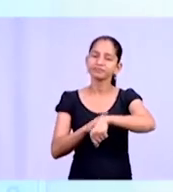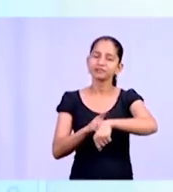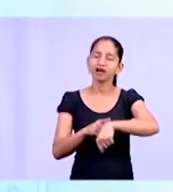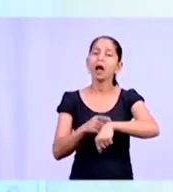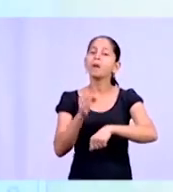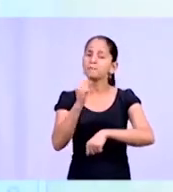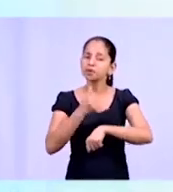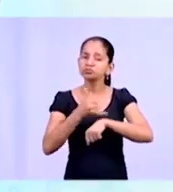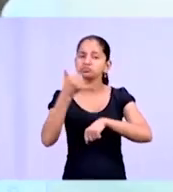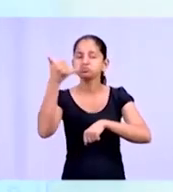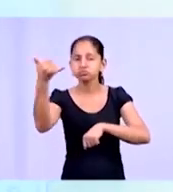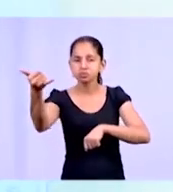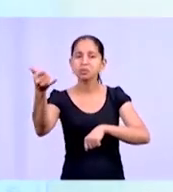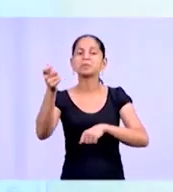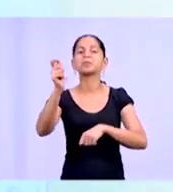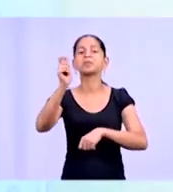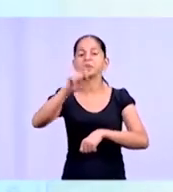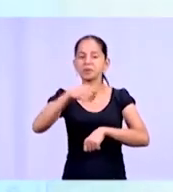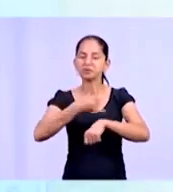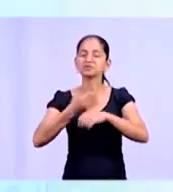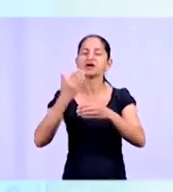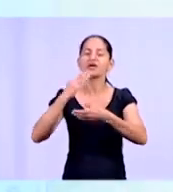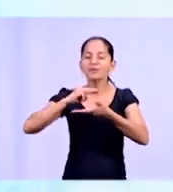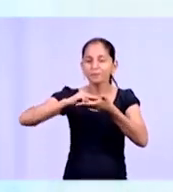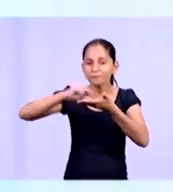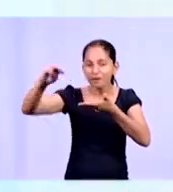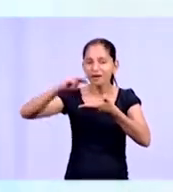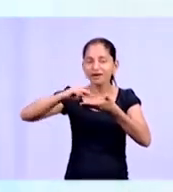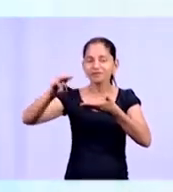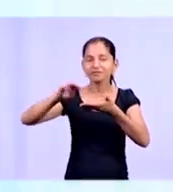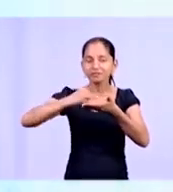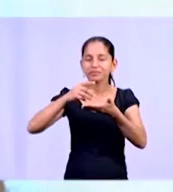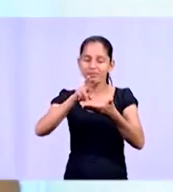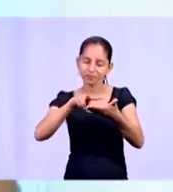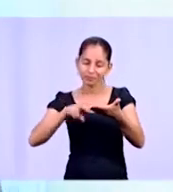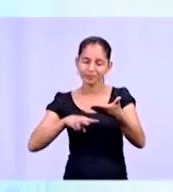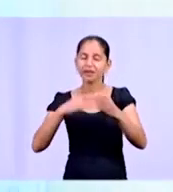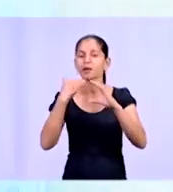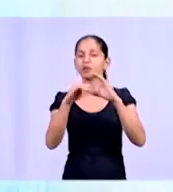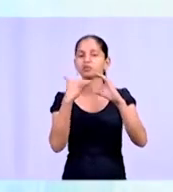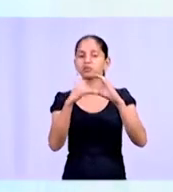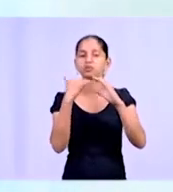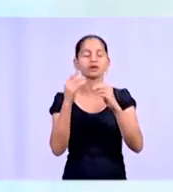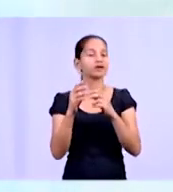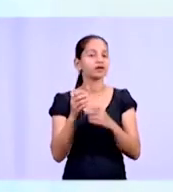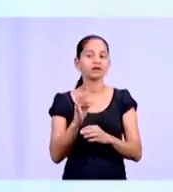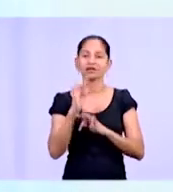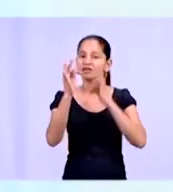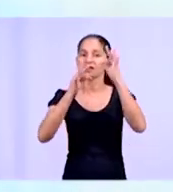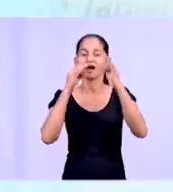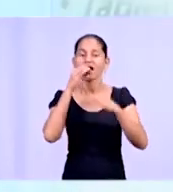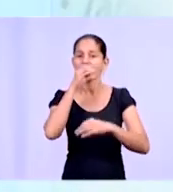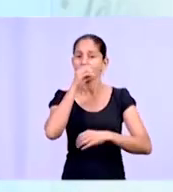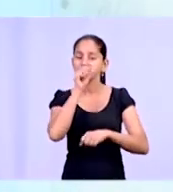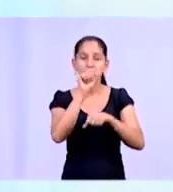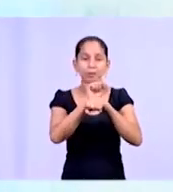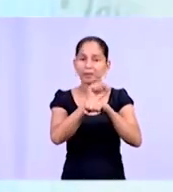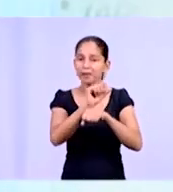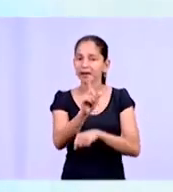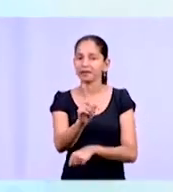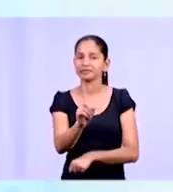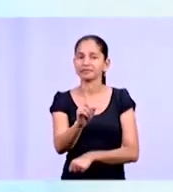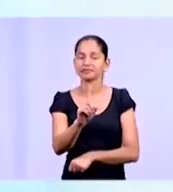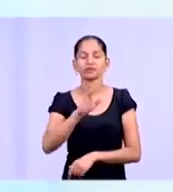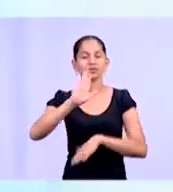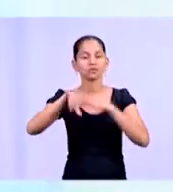fazer o relógio, ainda faz ligação, envia mensagem, lê e-mail para você. Então, a nova tecnologia hoje são esses